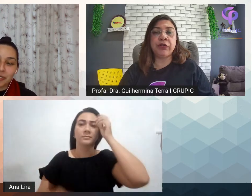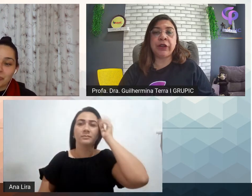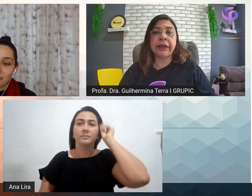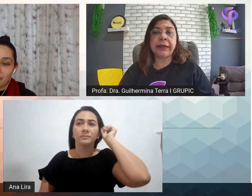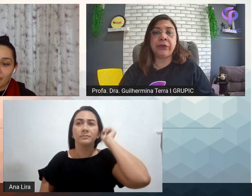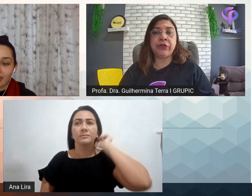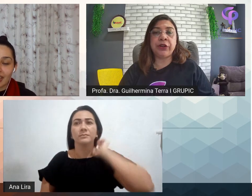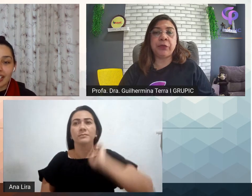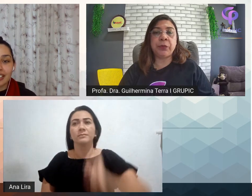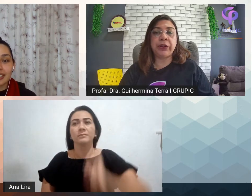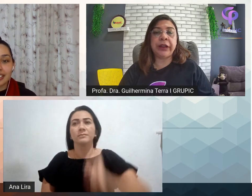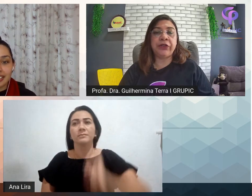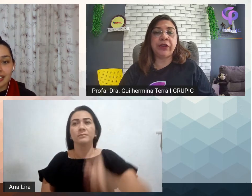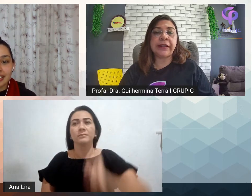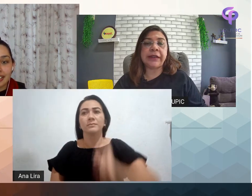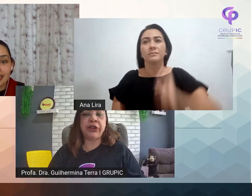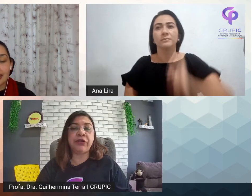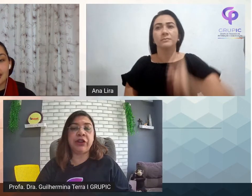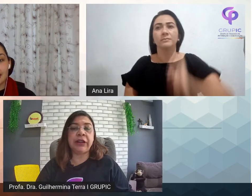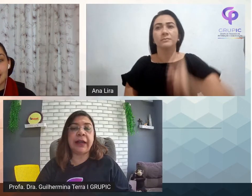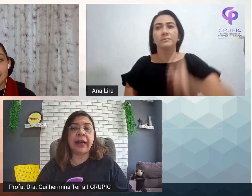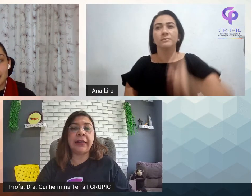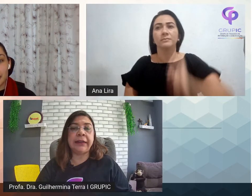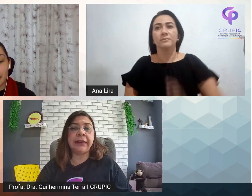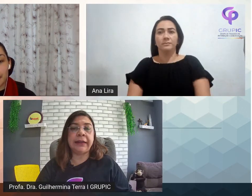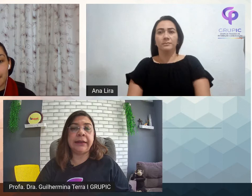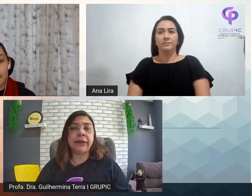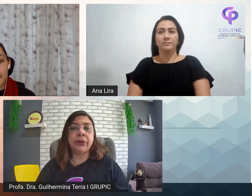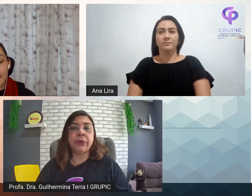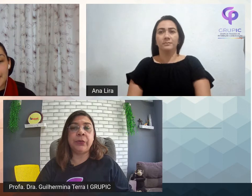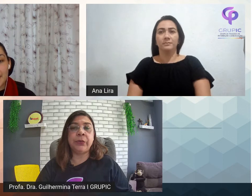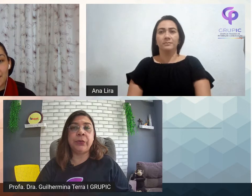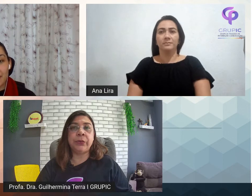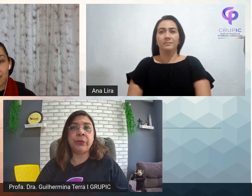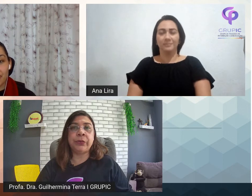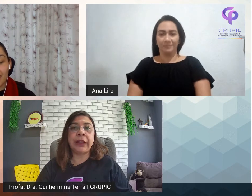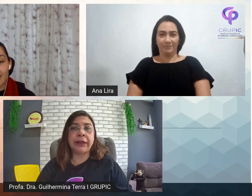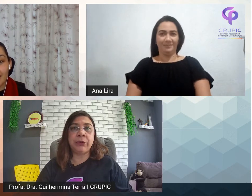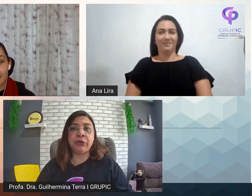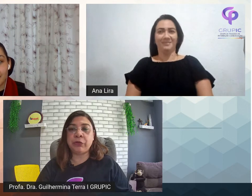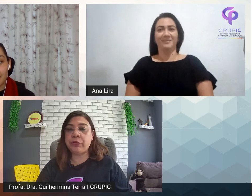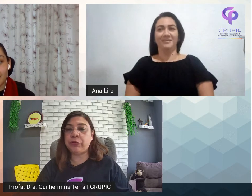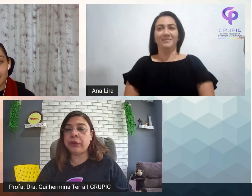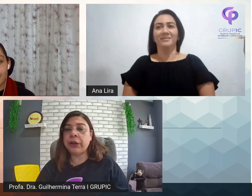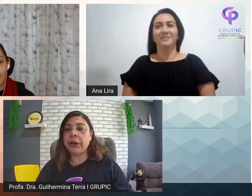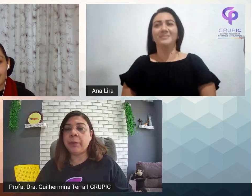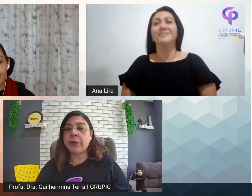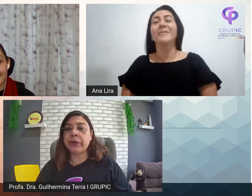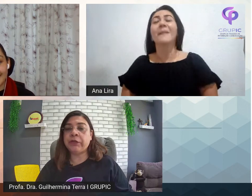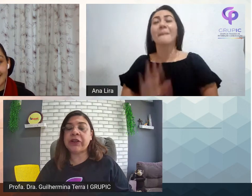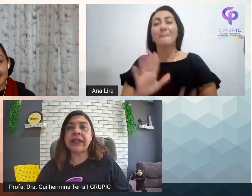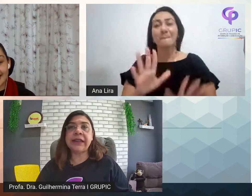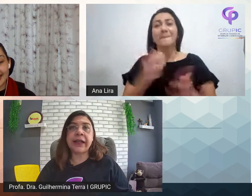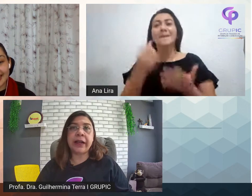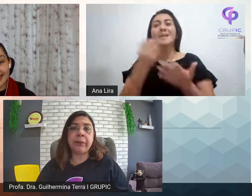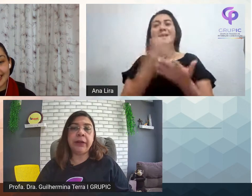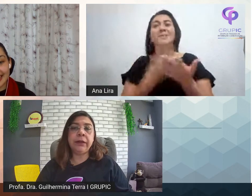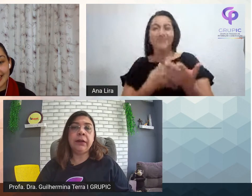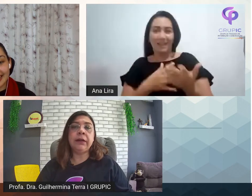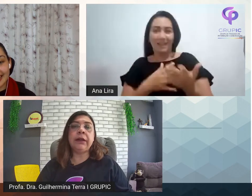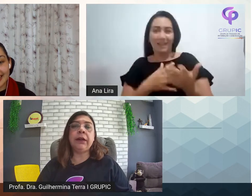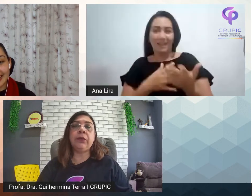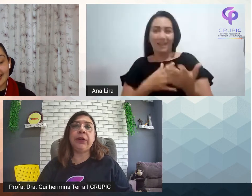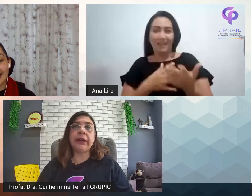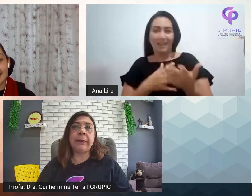já justificando, gente, porque às vezes a gente tira a Ana daqui do estúdio, porque vocês